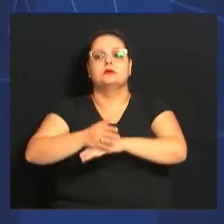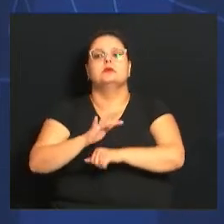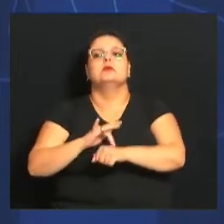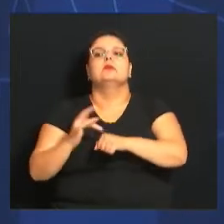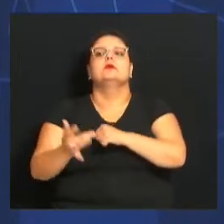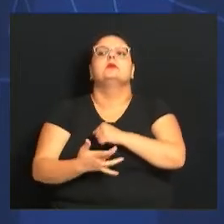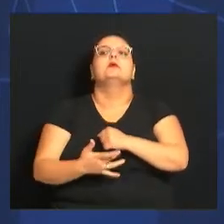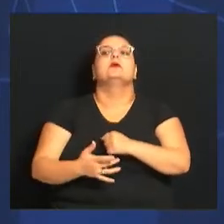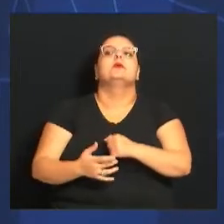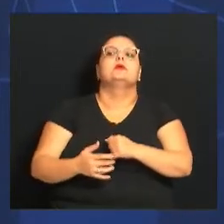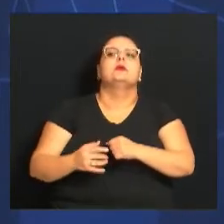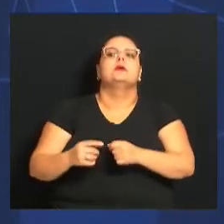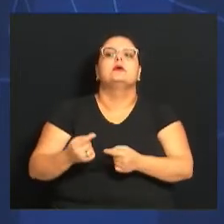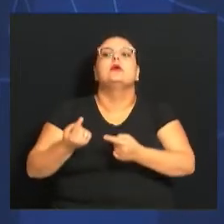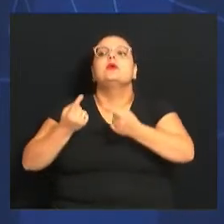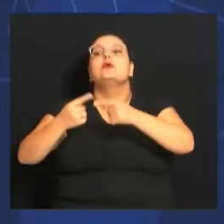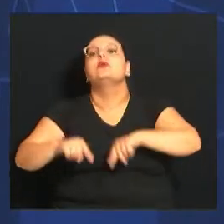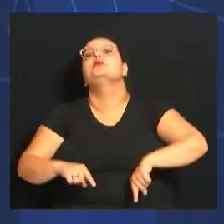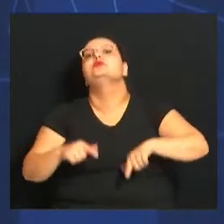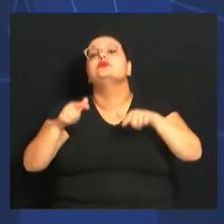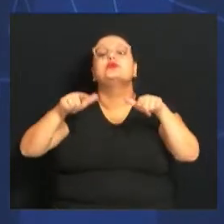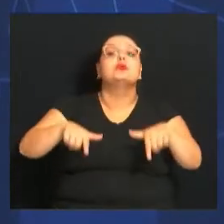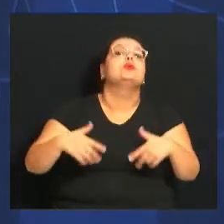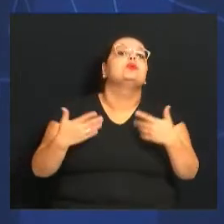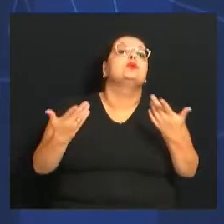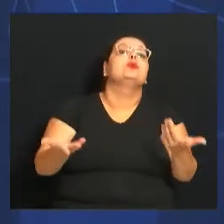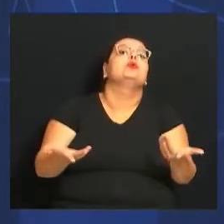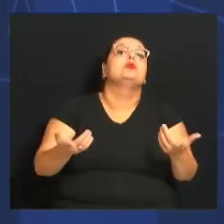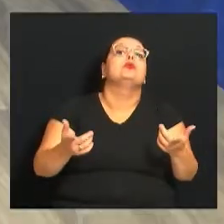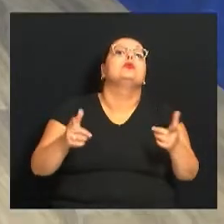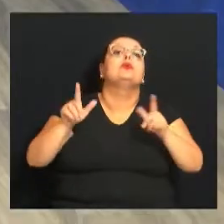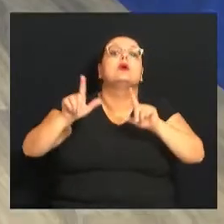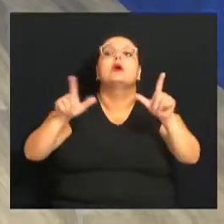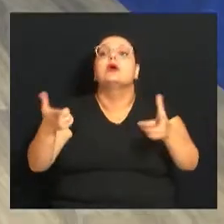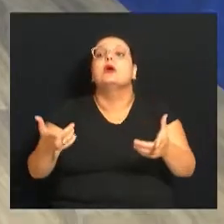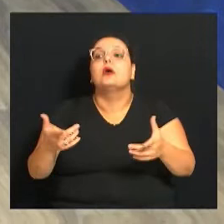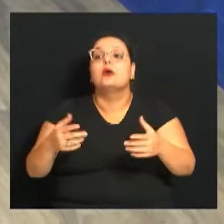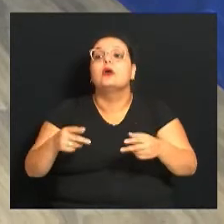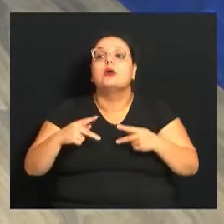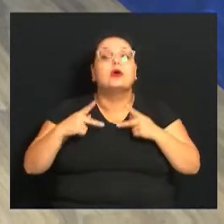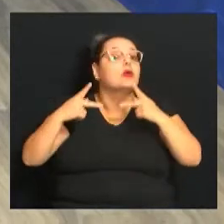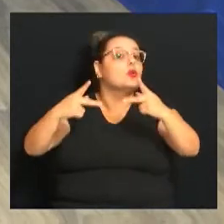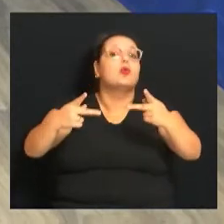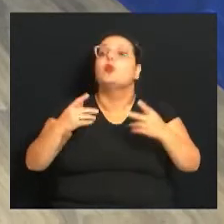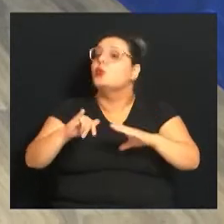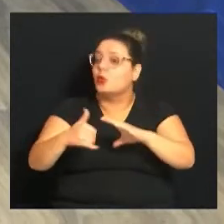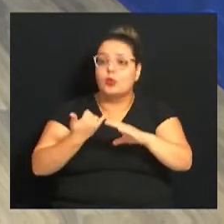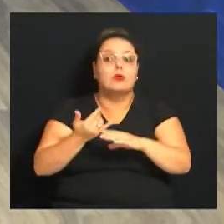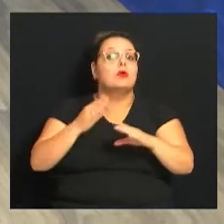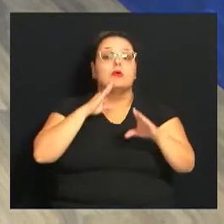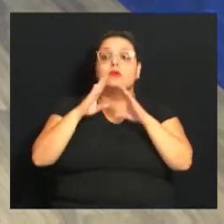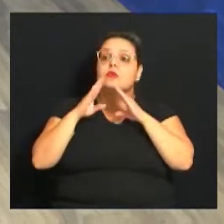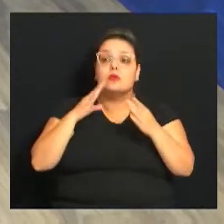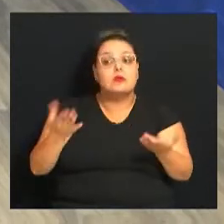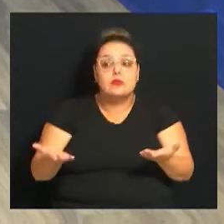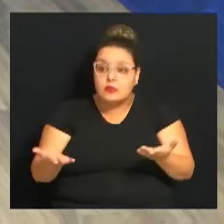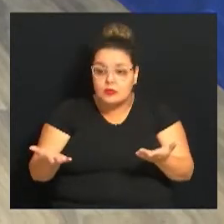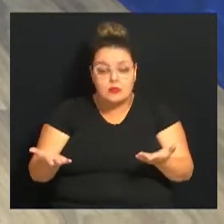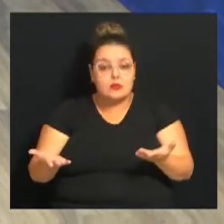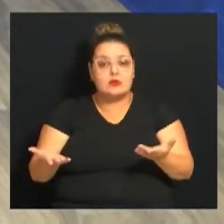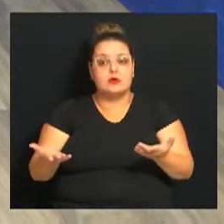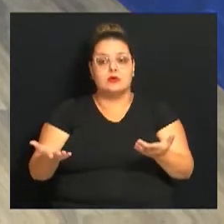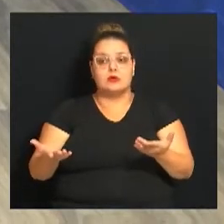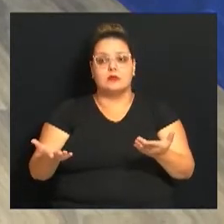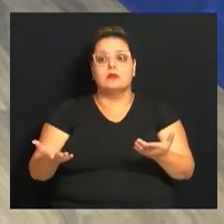jogo de hoje está passando onde? Onde? Cadê o link do YouTube para assistir, ou do Facebook, ou seja lá do que for? Então, a